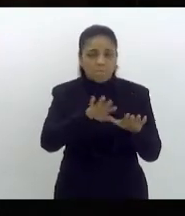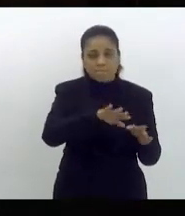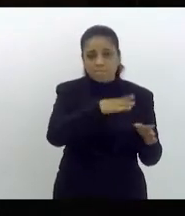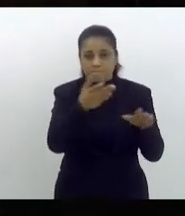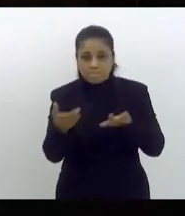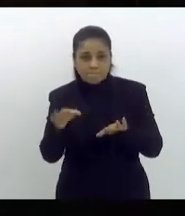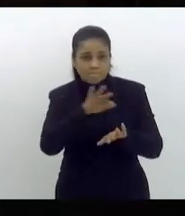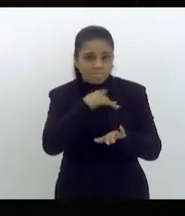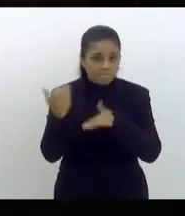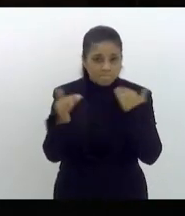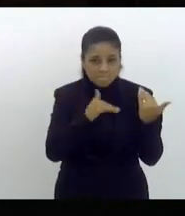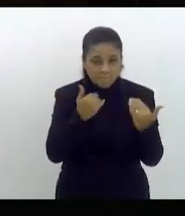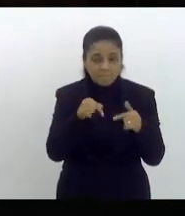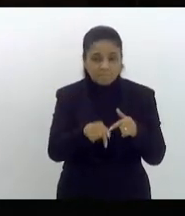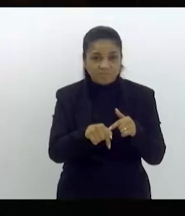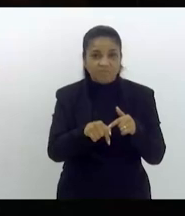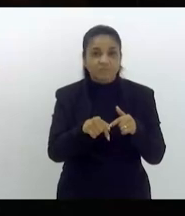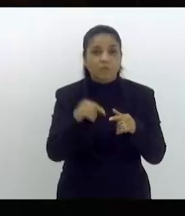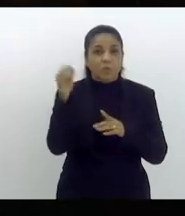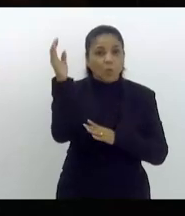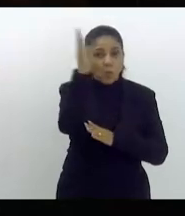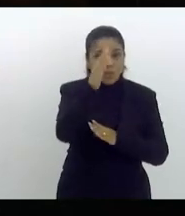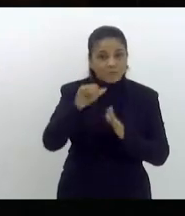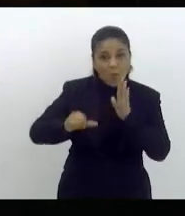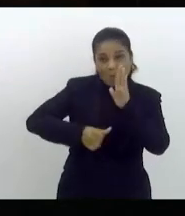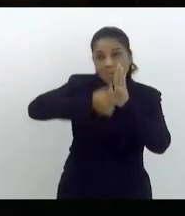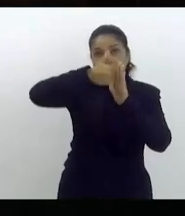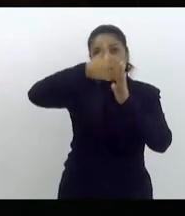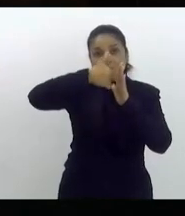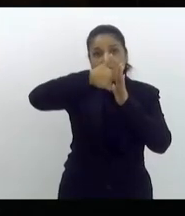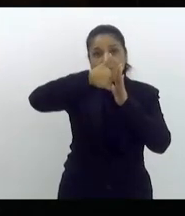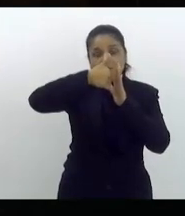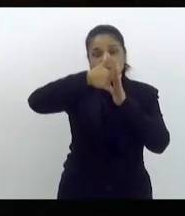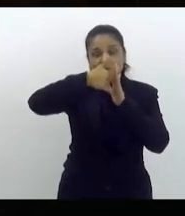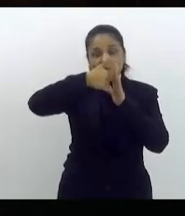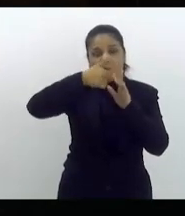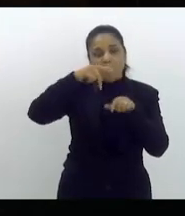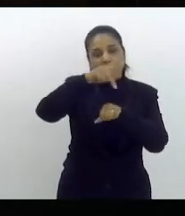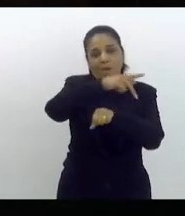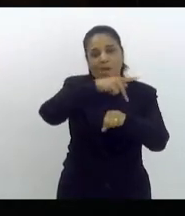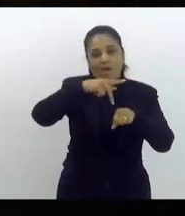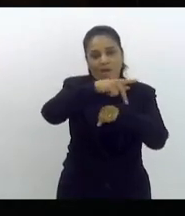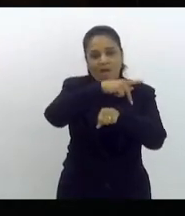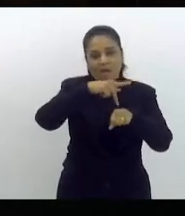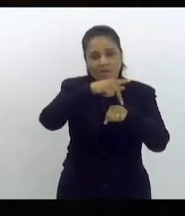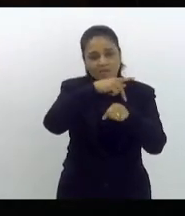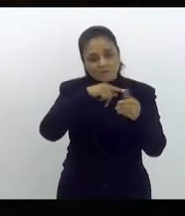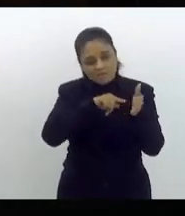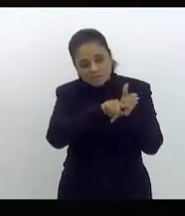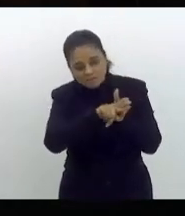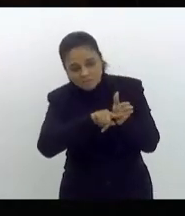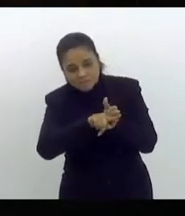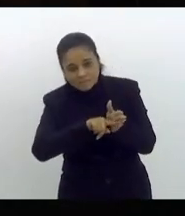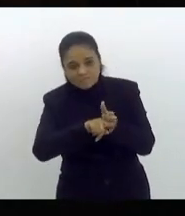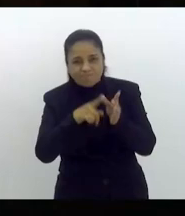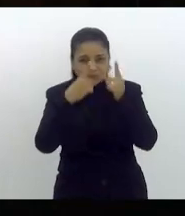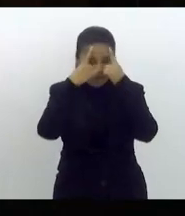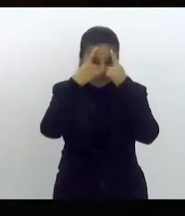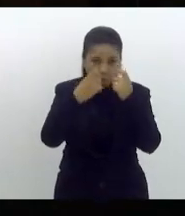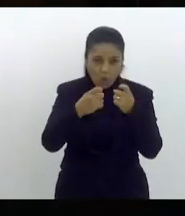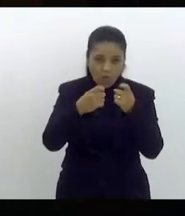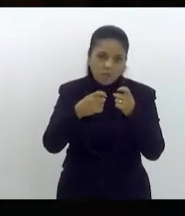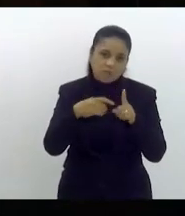tela mantém o Brasil no todo Mundial dentre aqueles países que realizam pesquisas sobre esse tipo de violência